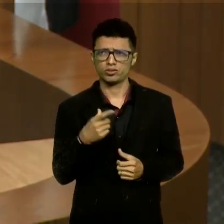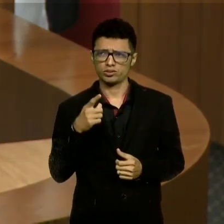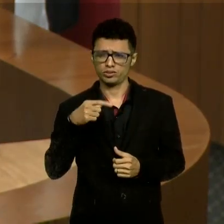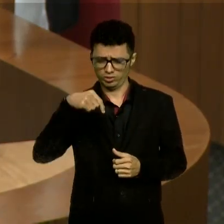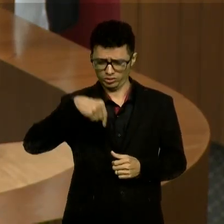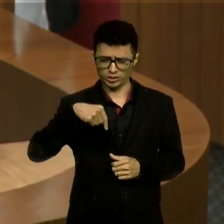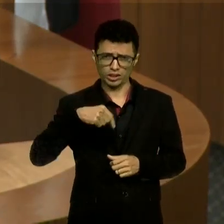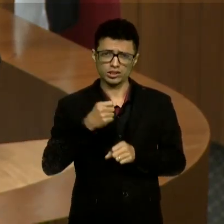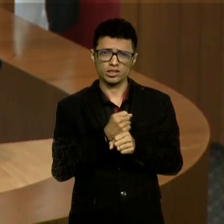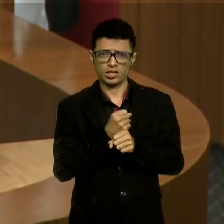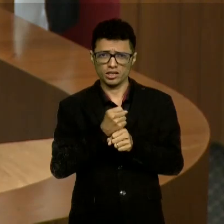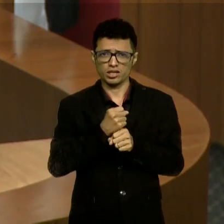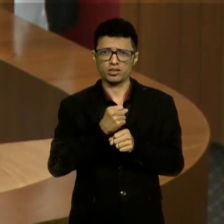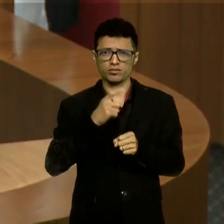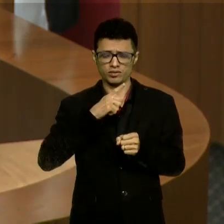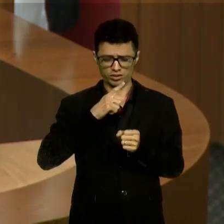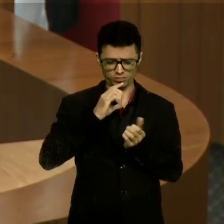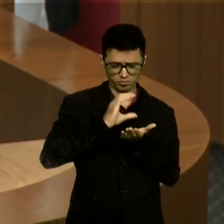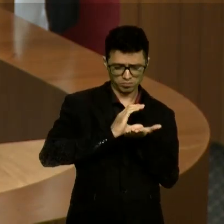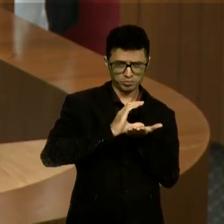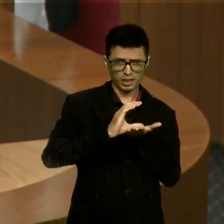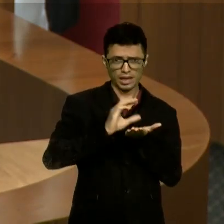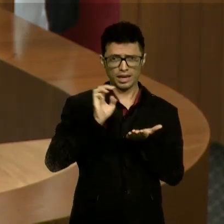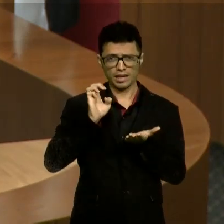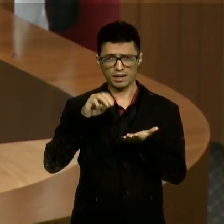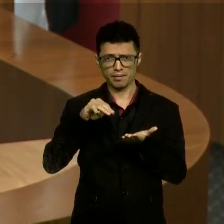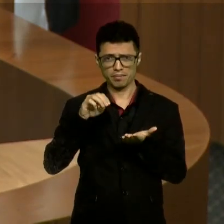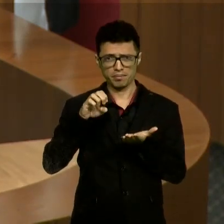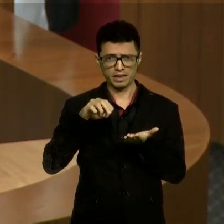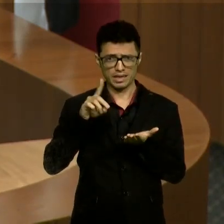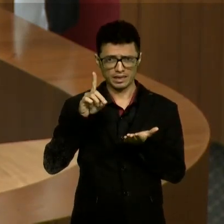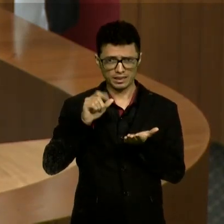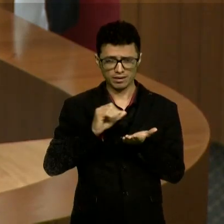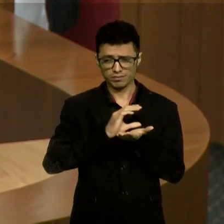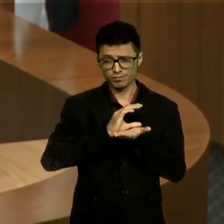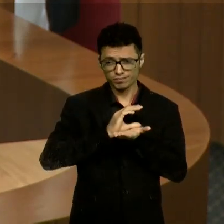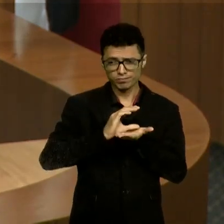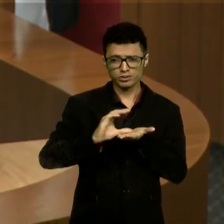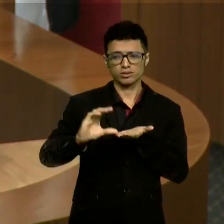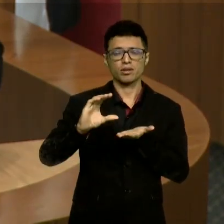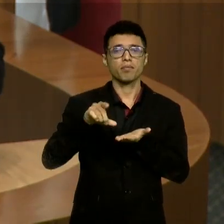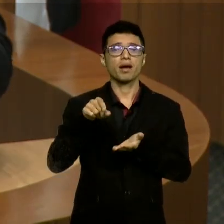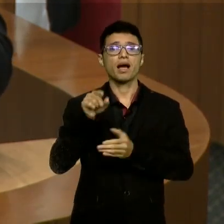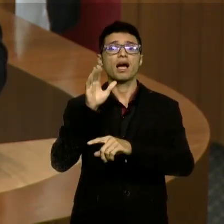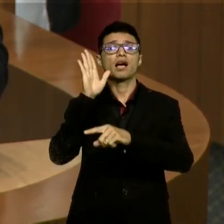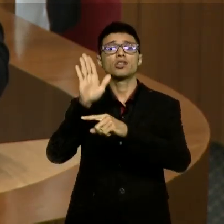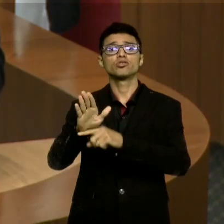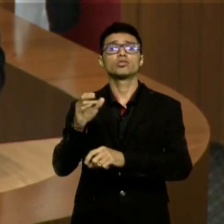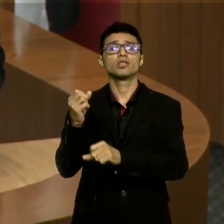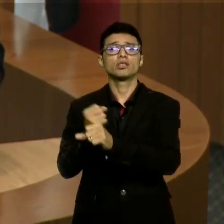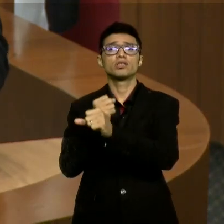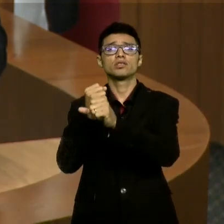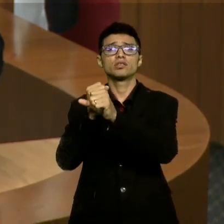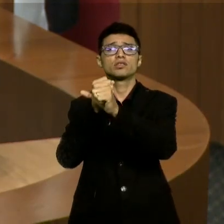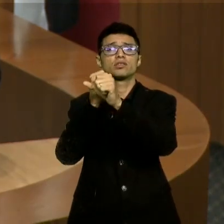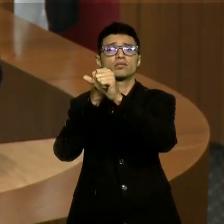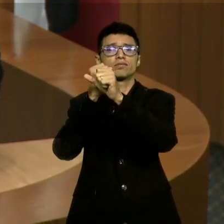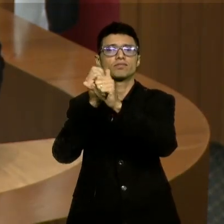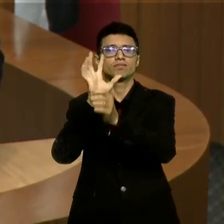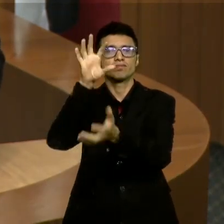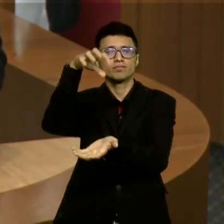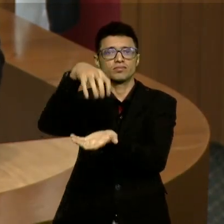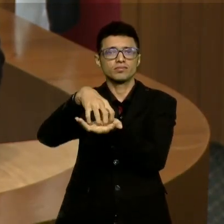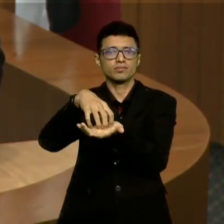ano, direcionar para ajudar também na construção do centro de zoonoses na